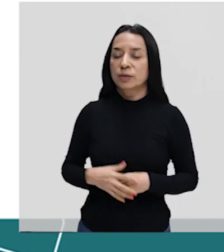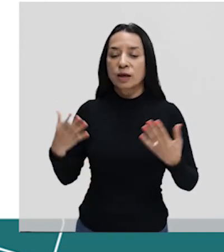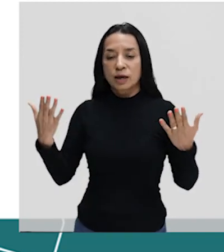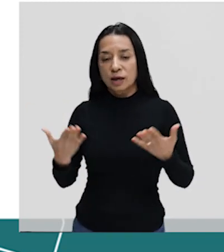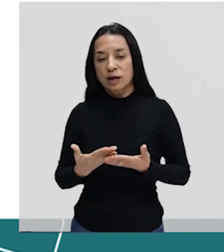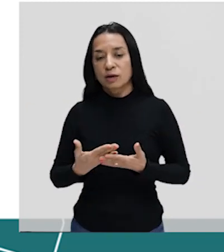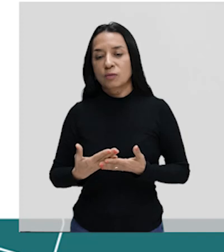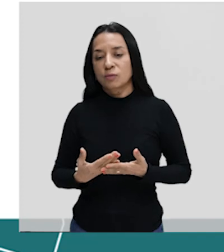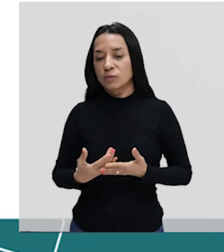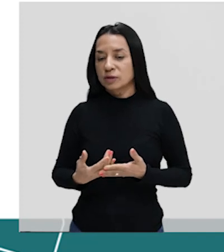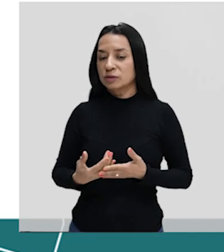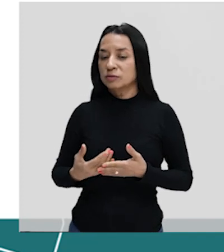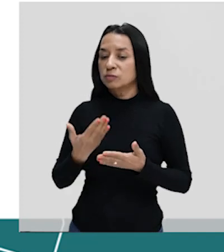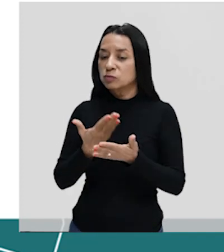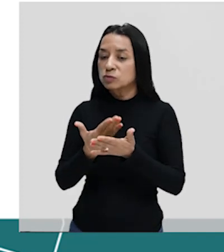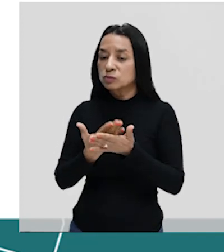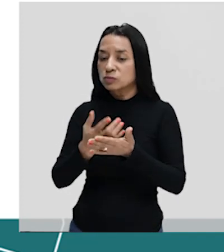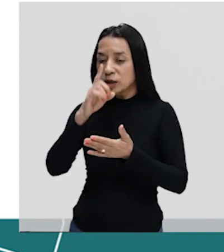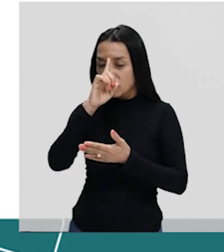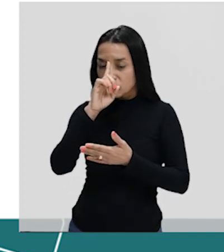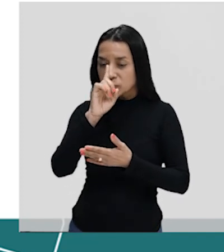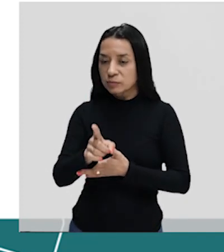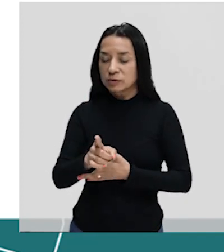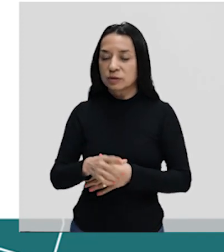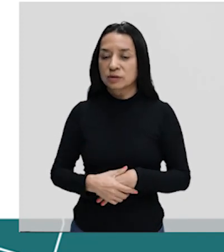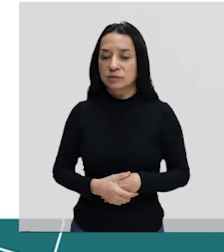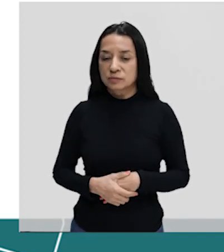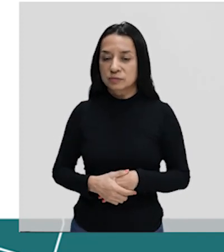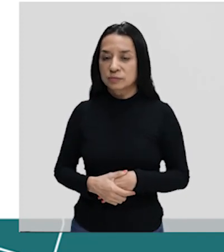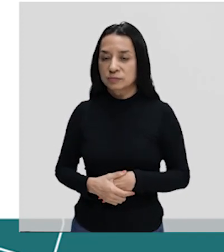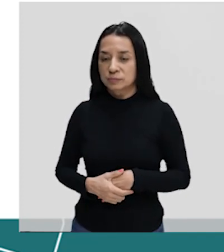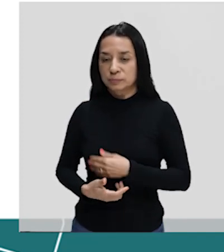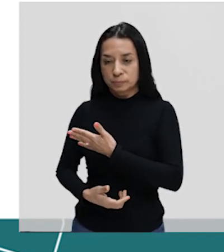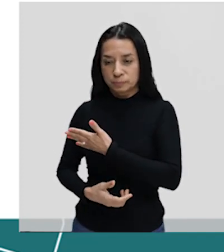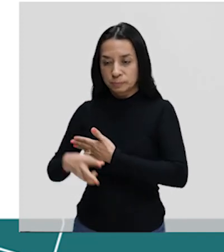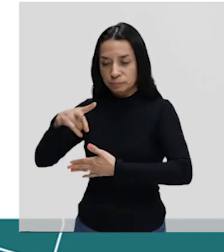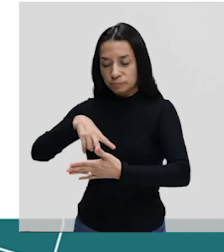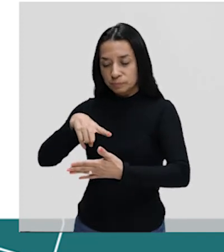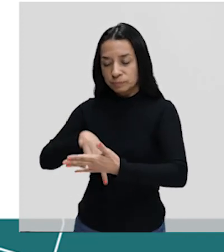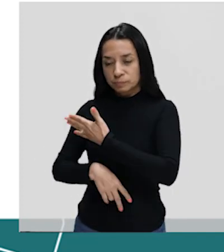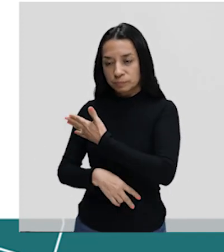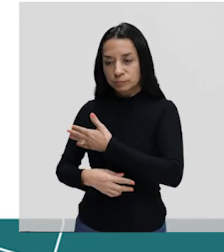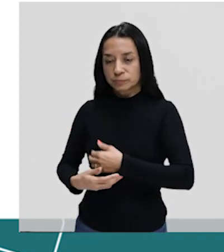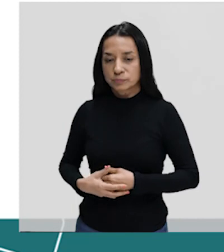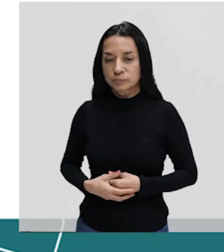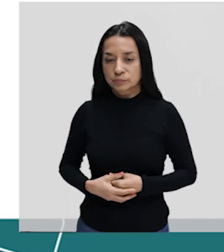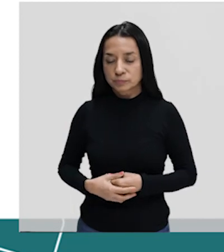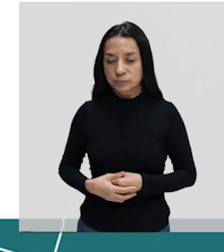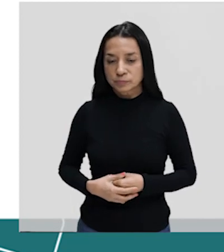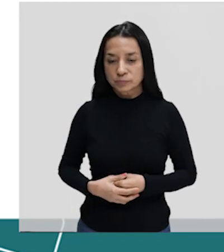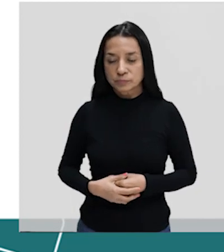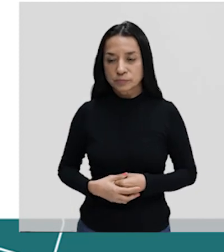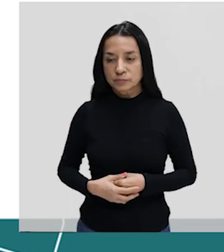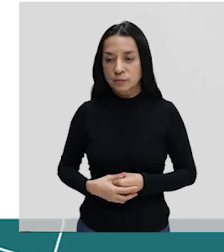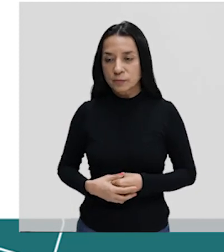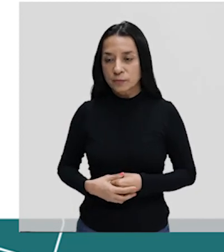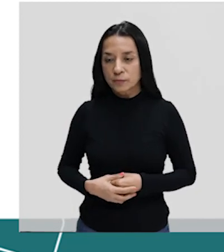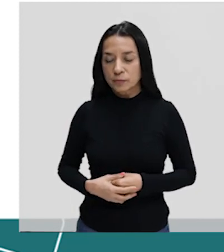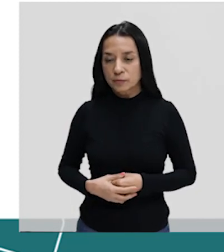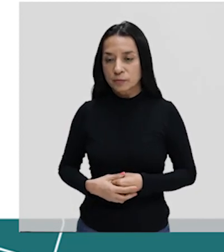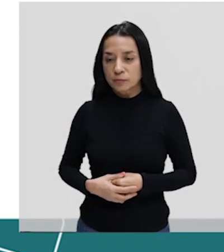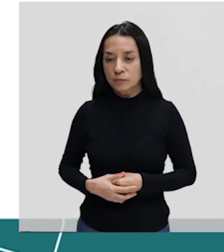Os verbos conjugados no modo imperativo afirmativo, no infinitivo ou gerúndio,